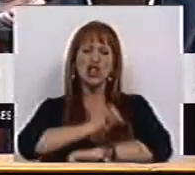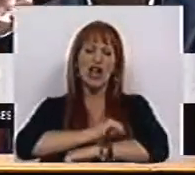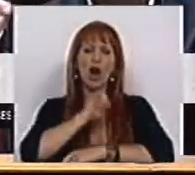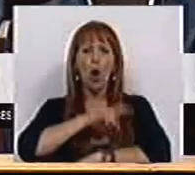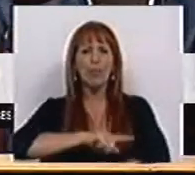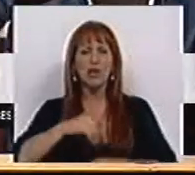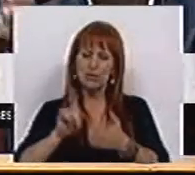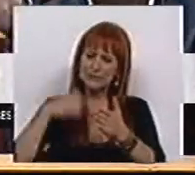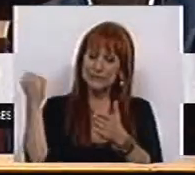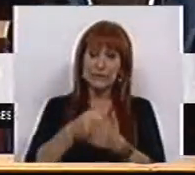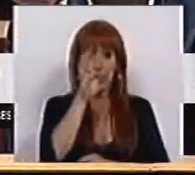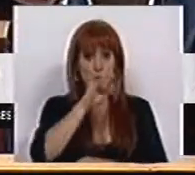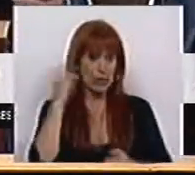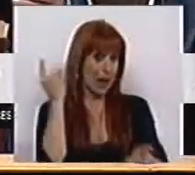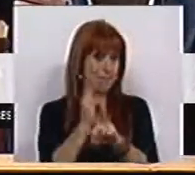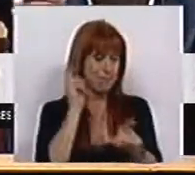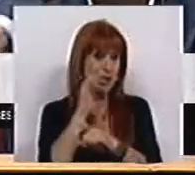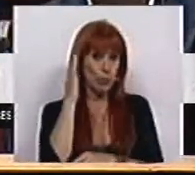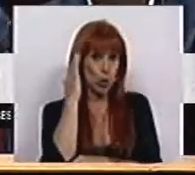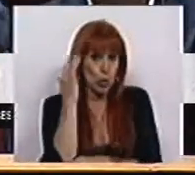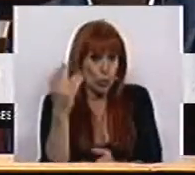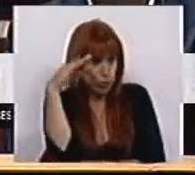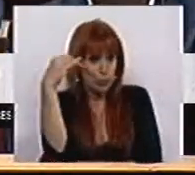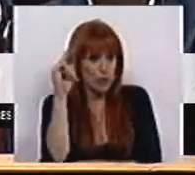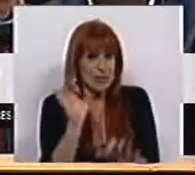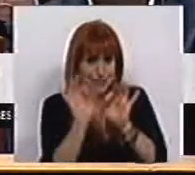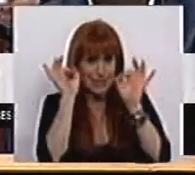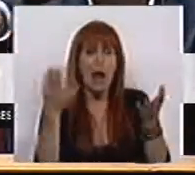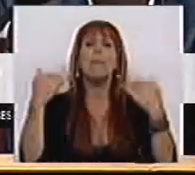oportunidade, vinculando na prática o mesmo número de